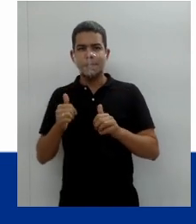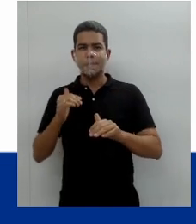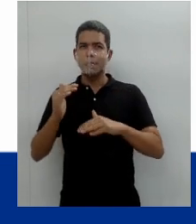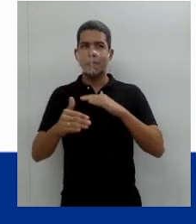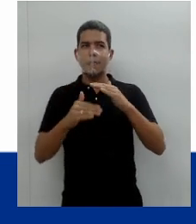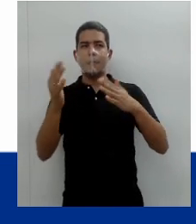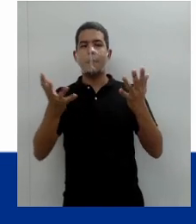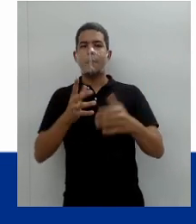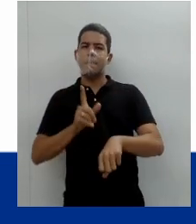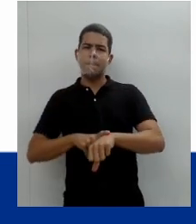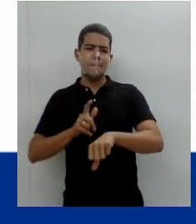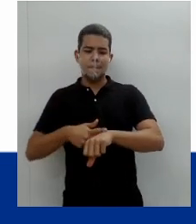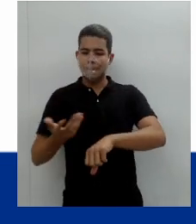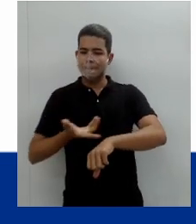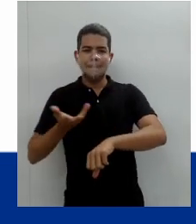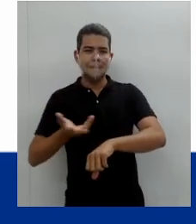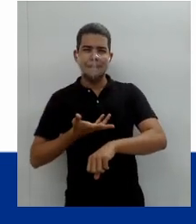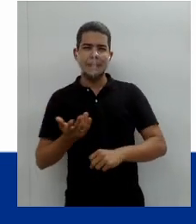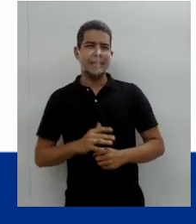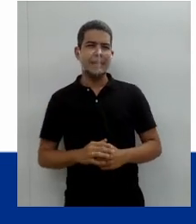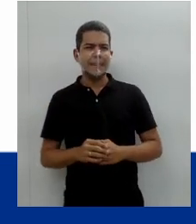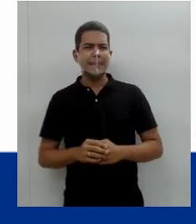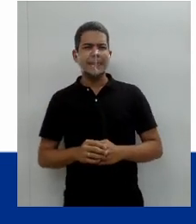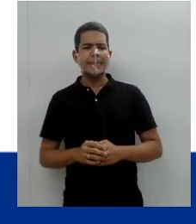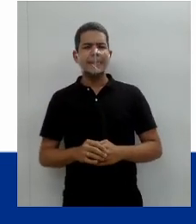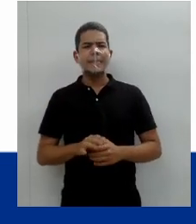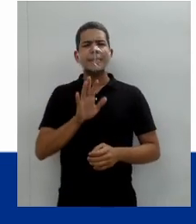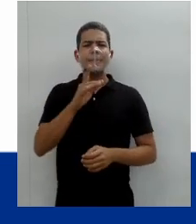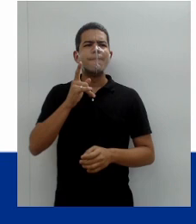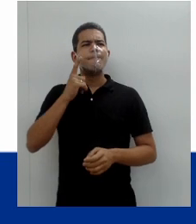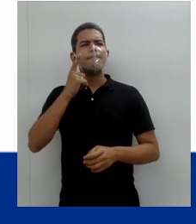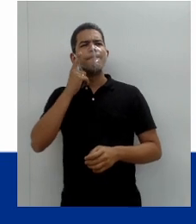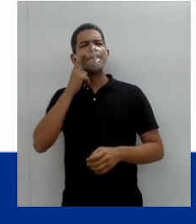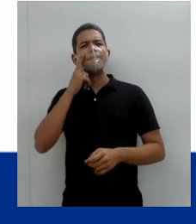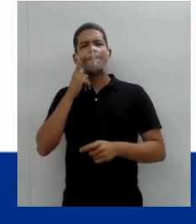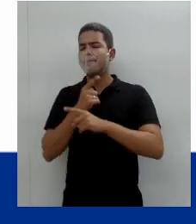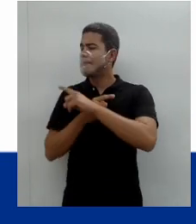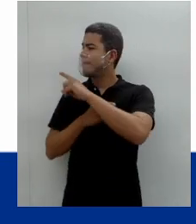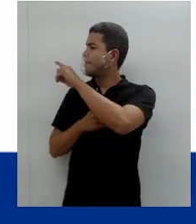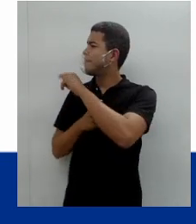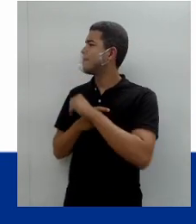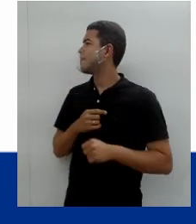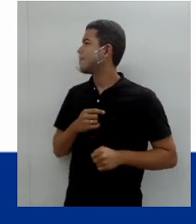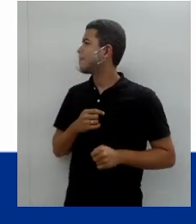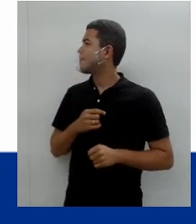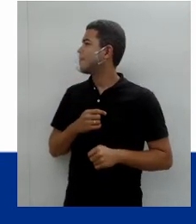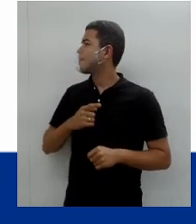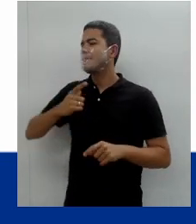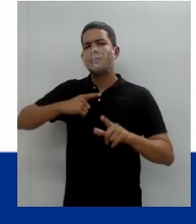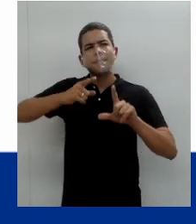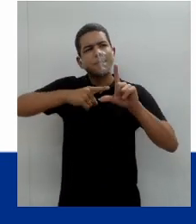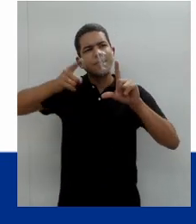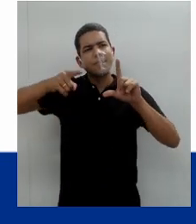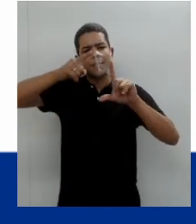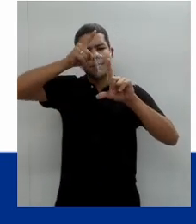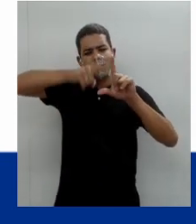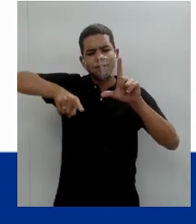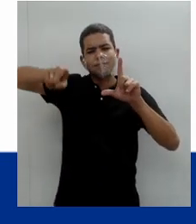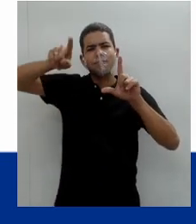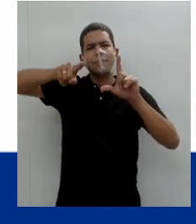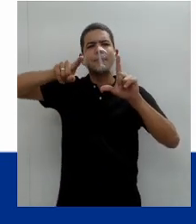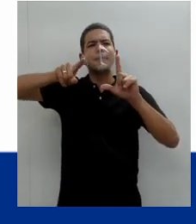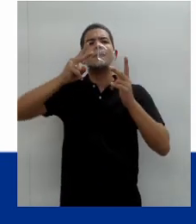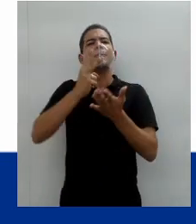que o tempo hoje é ouro. Olha só, pessoal, o gráfico de uma função quadrática será